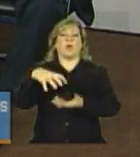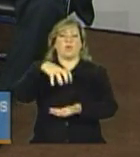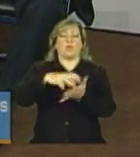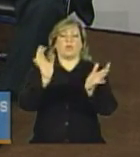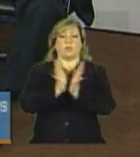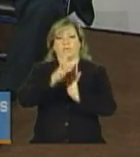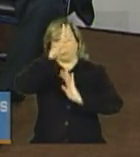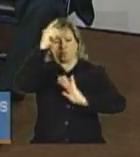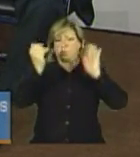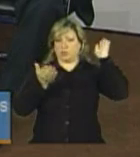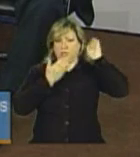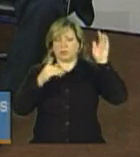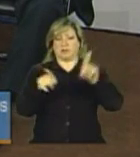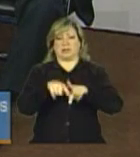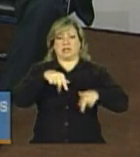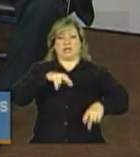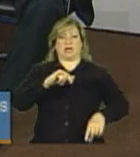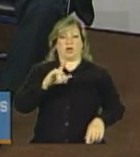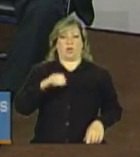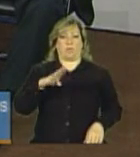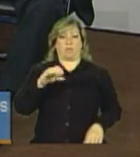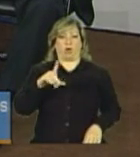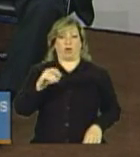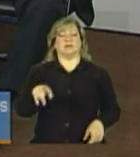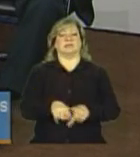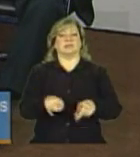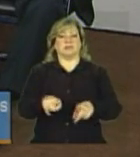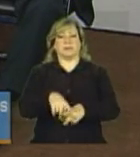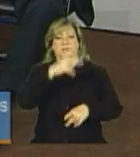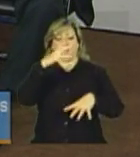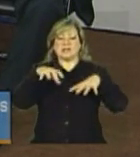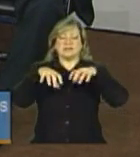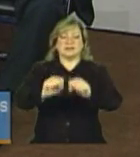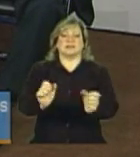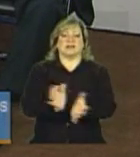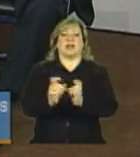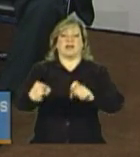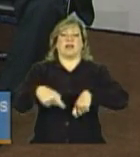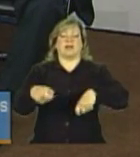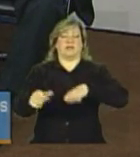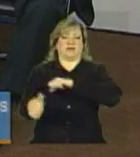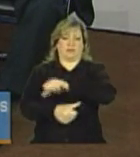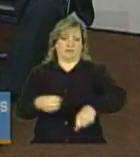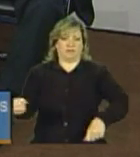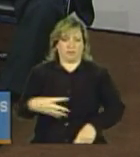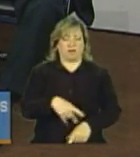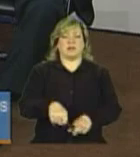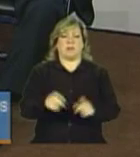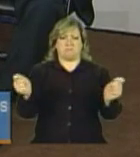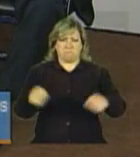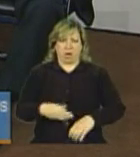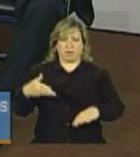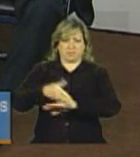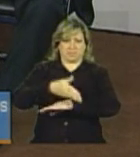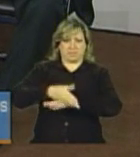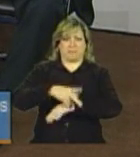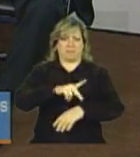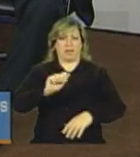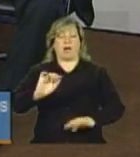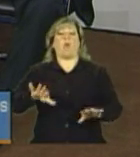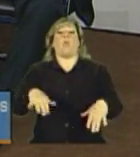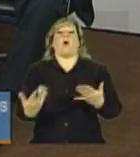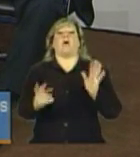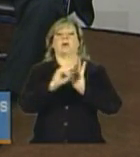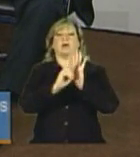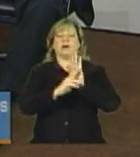indígenas, quilombolas e assentados da reforma agrária que têm produção de alimentos também podem participar do PA e quais